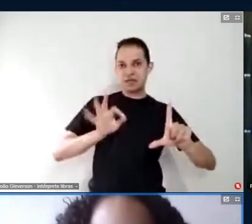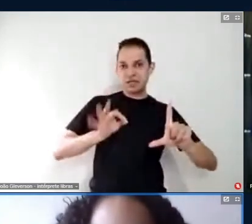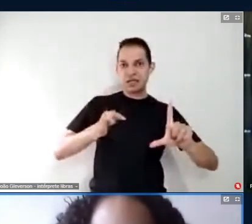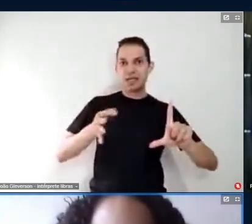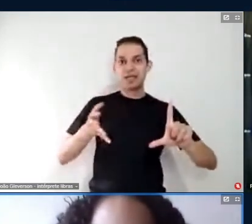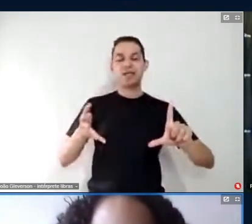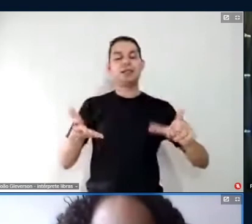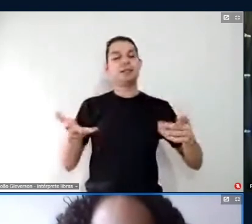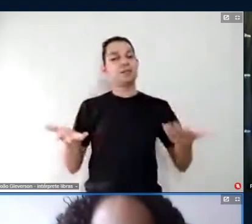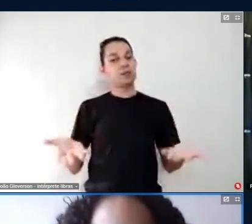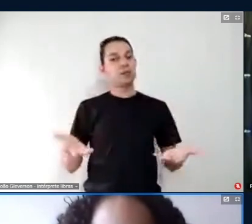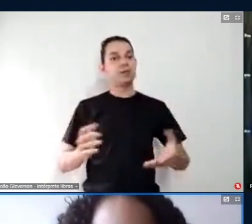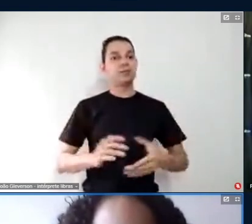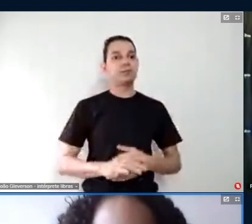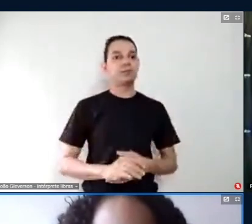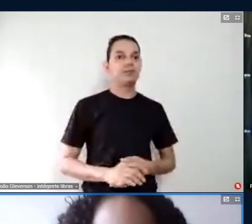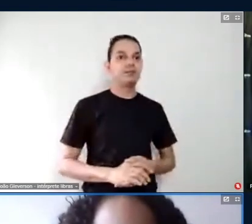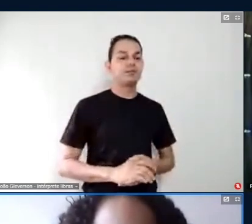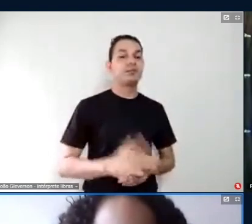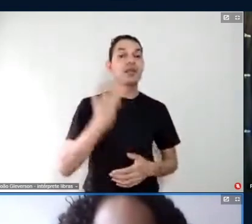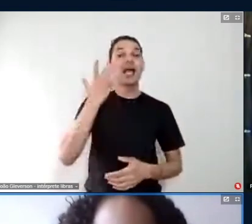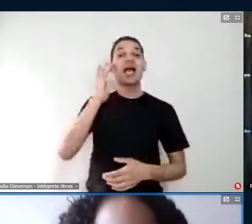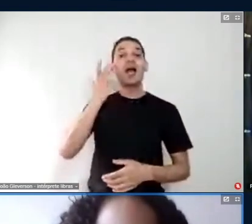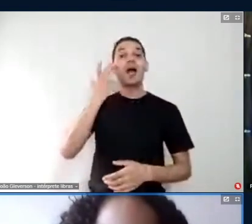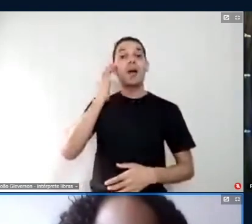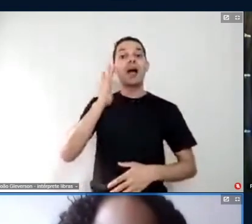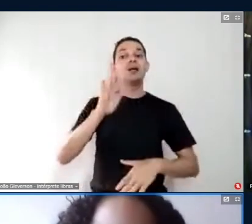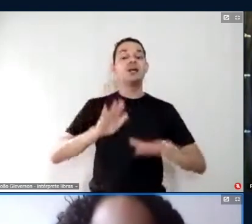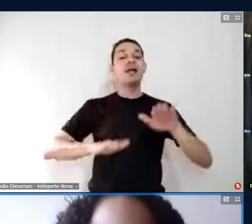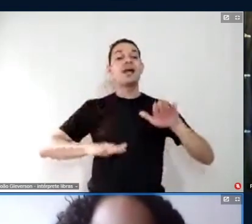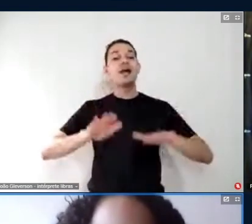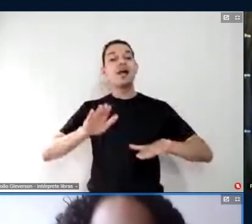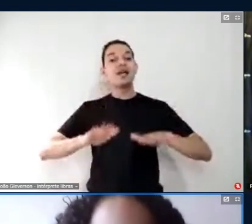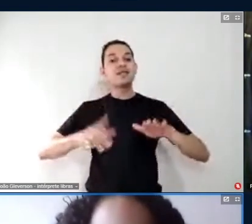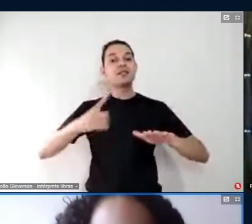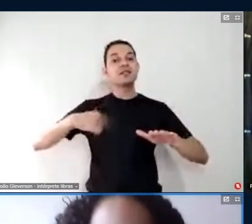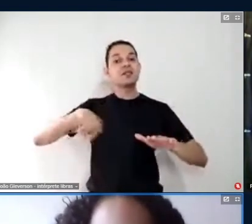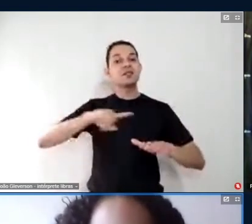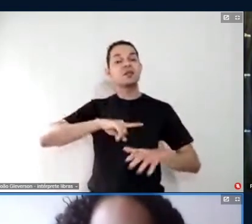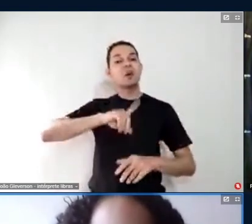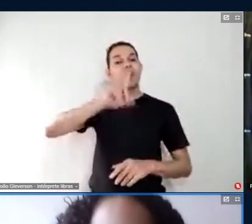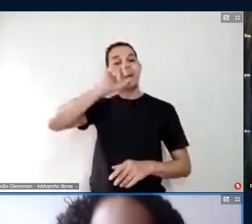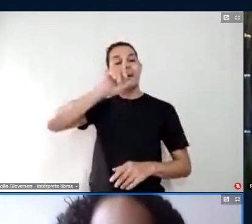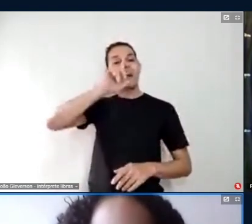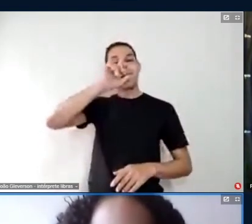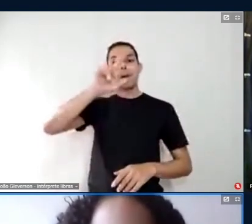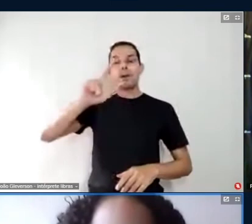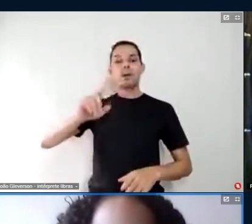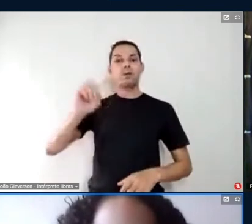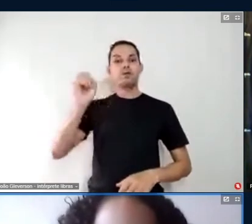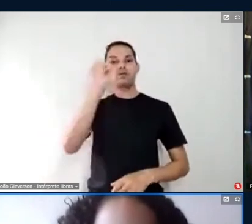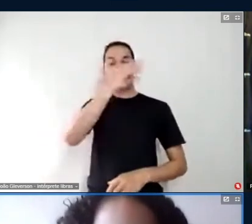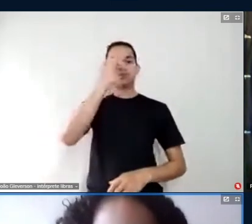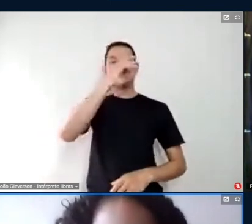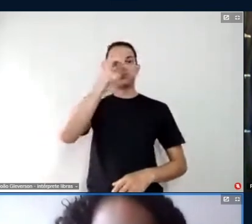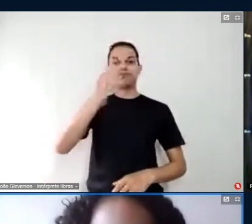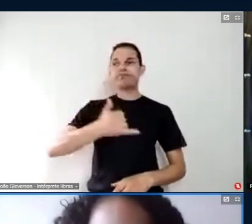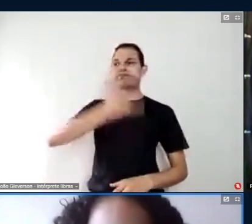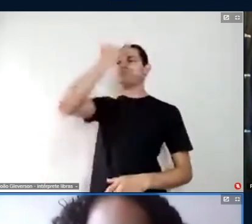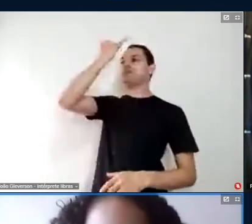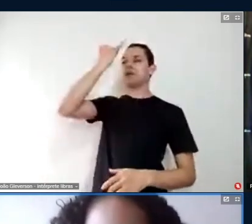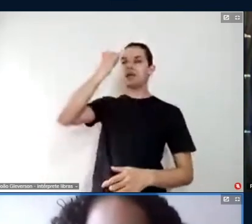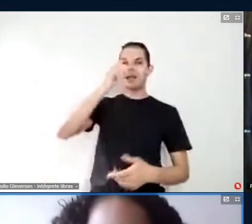Então, eu acho que às vezes a gente pode correr o risco de se precipitar em querer enquadrar.